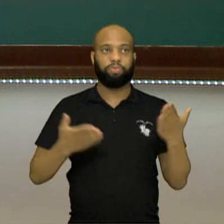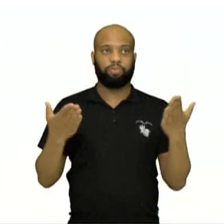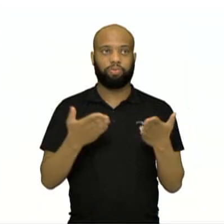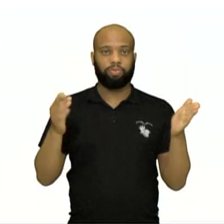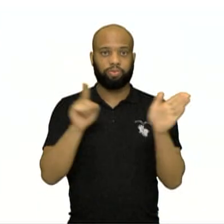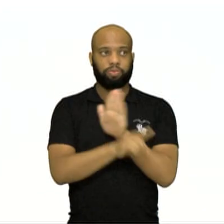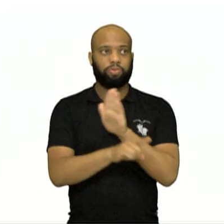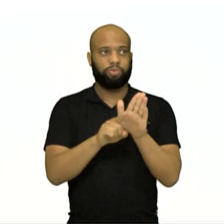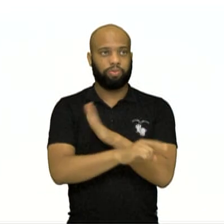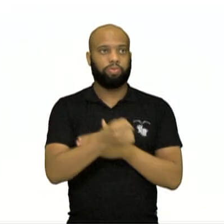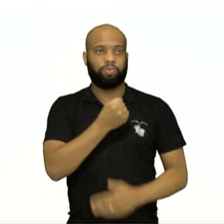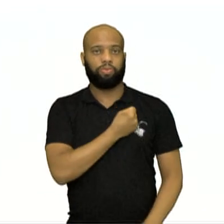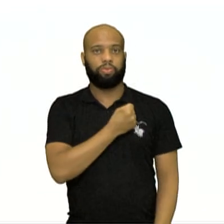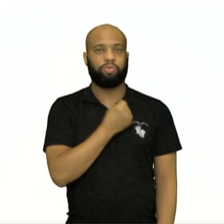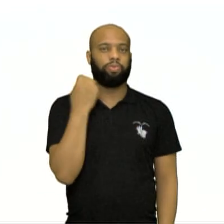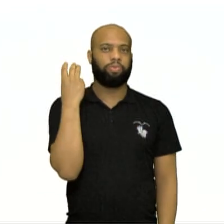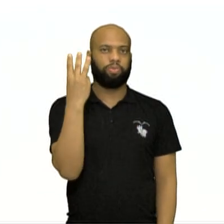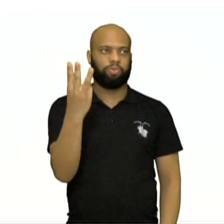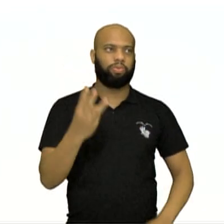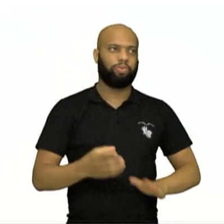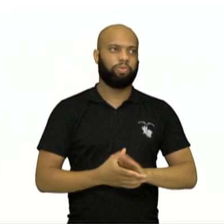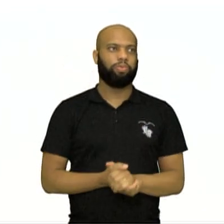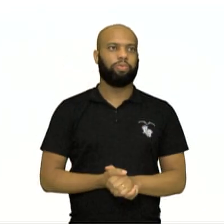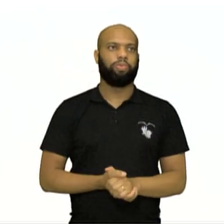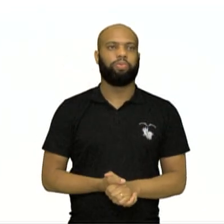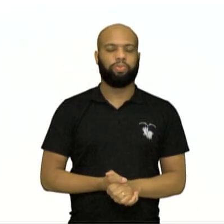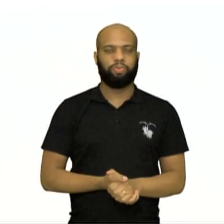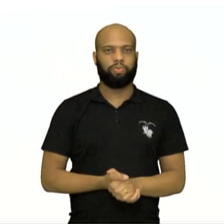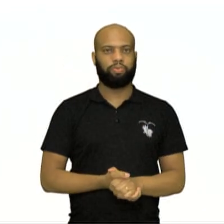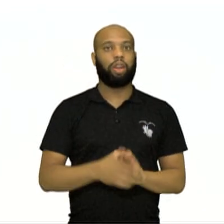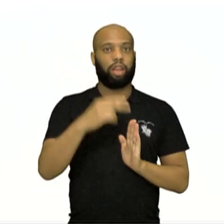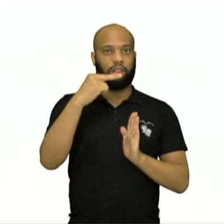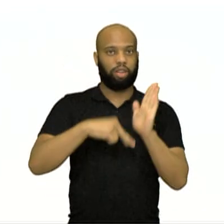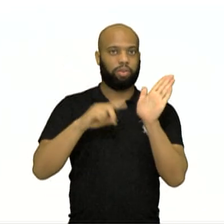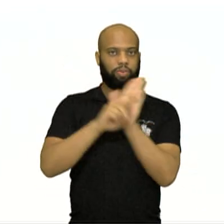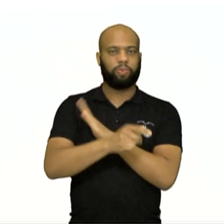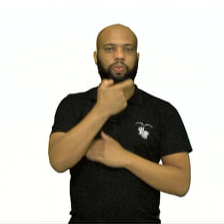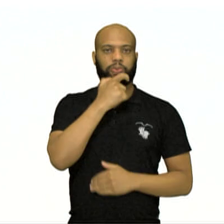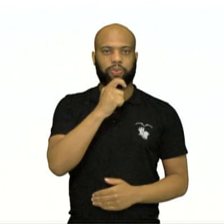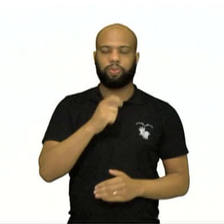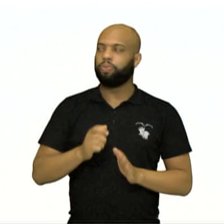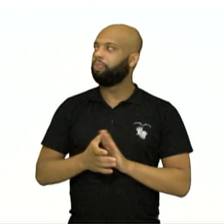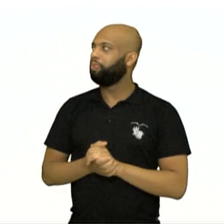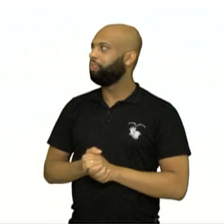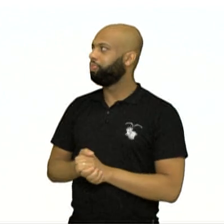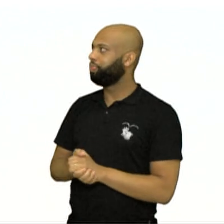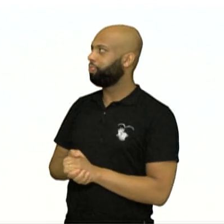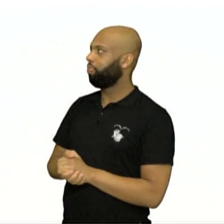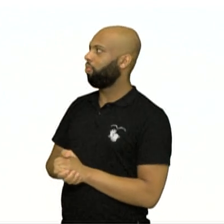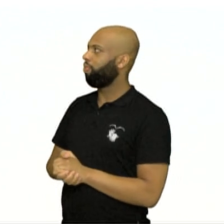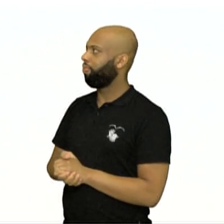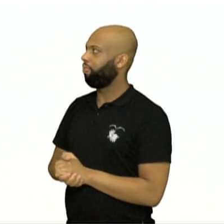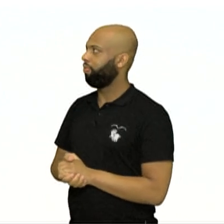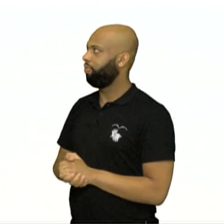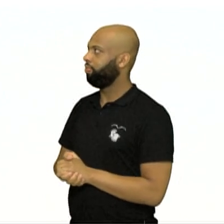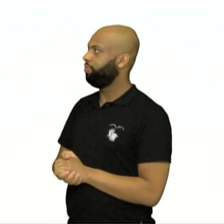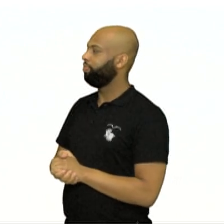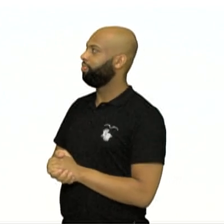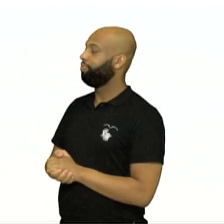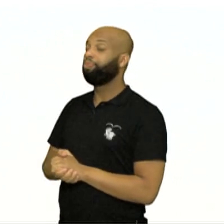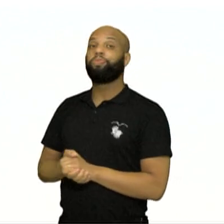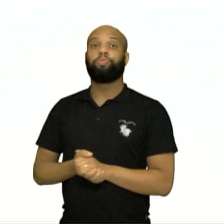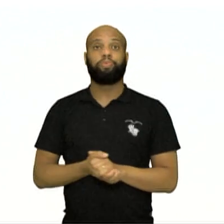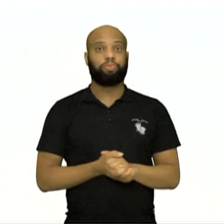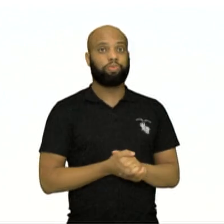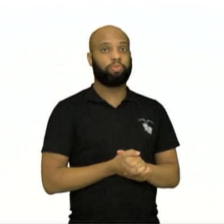Agora, question 3, a questão 3. What's the meaning of the sentence? Qual é o